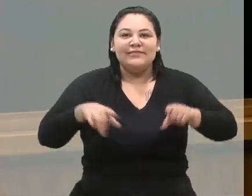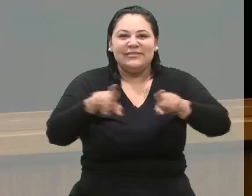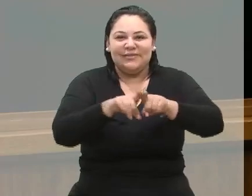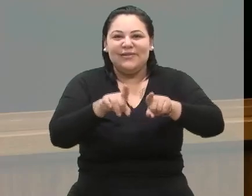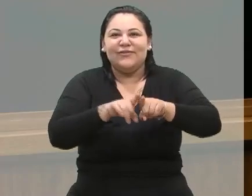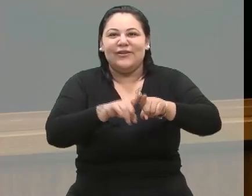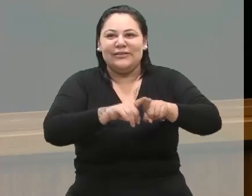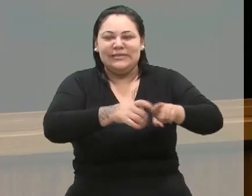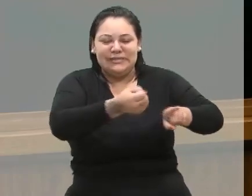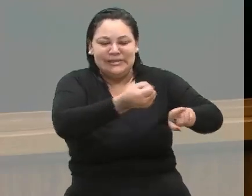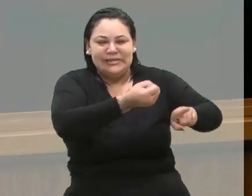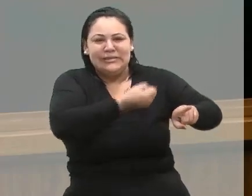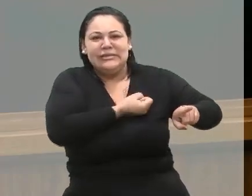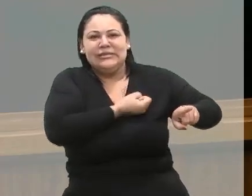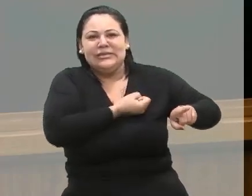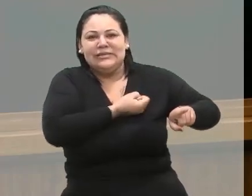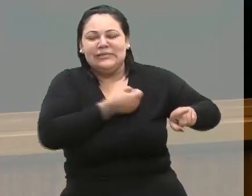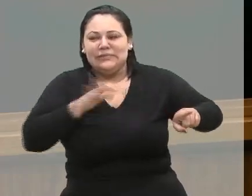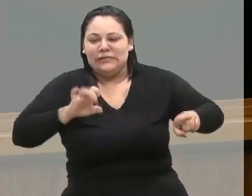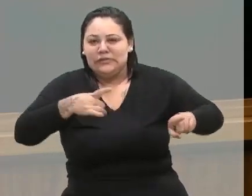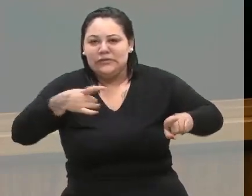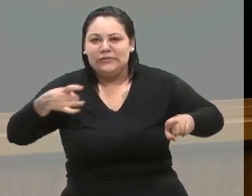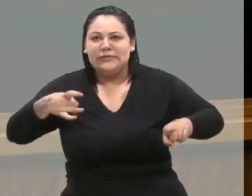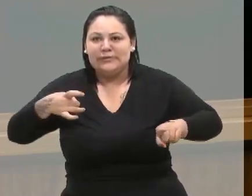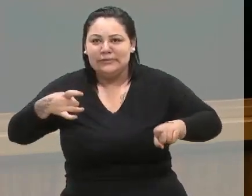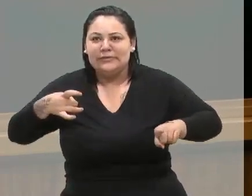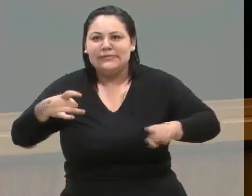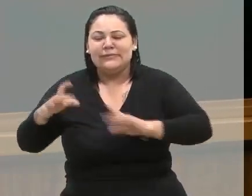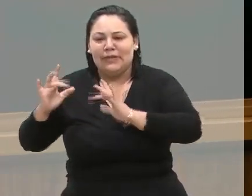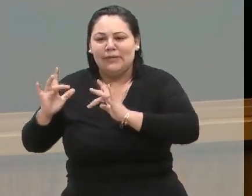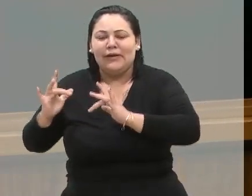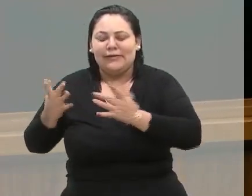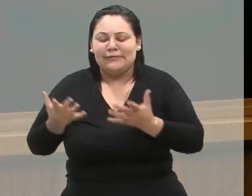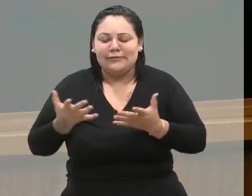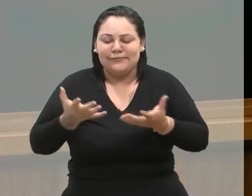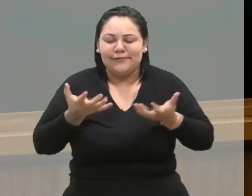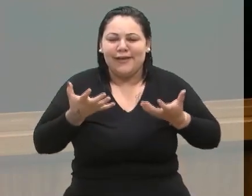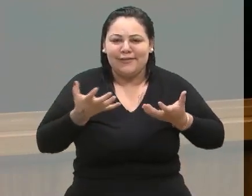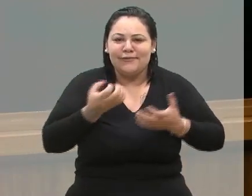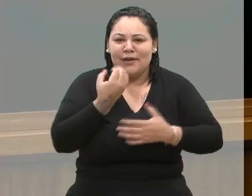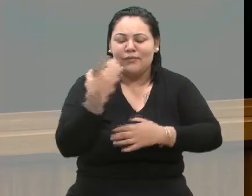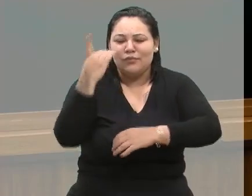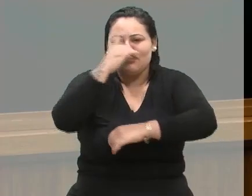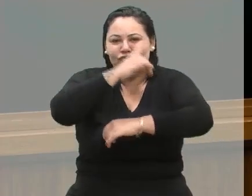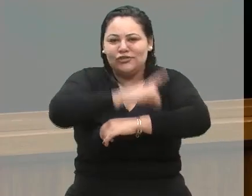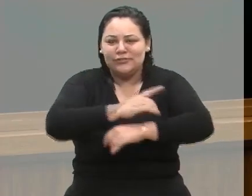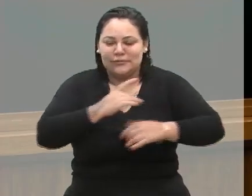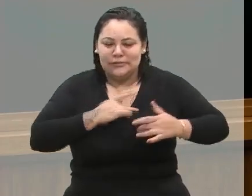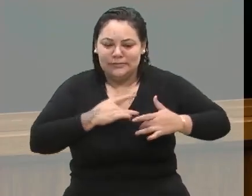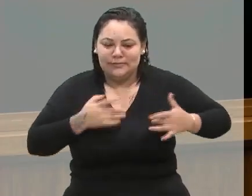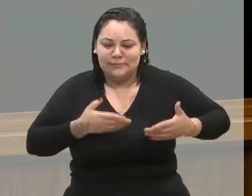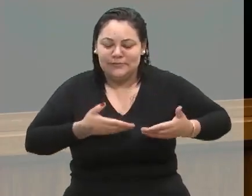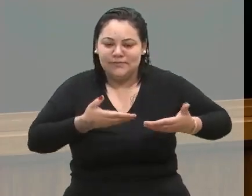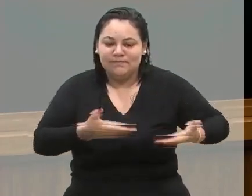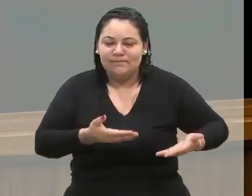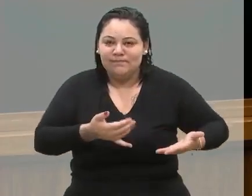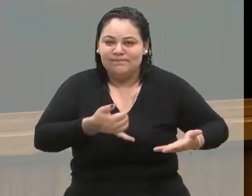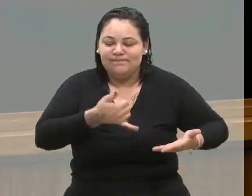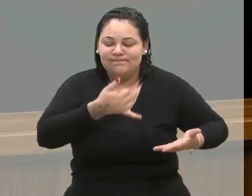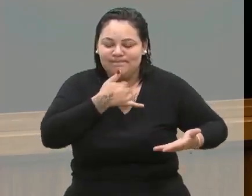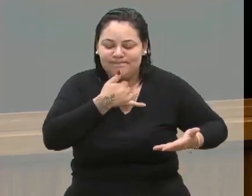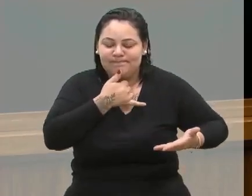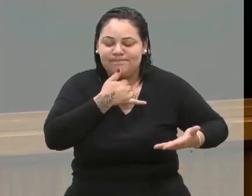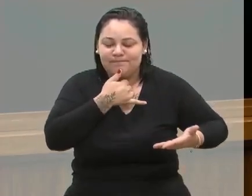assassinada, né, pelo seu ex-companheiro. Então, quero dar bom dia, me solidarizar à tristeza